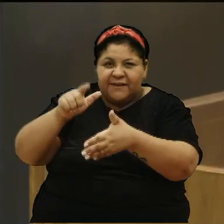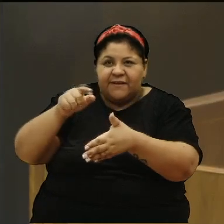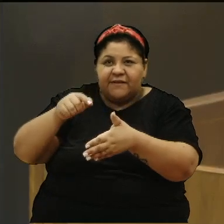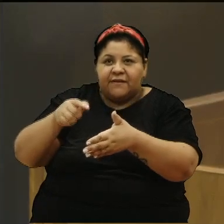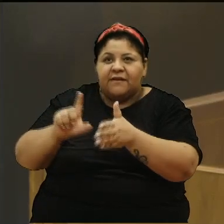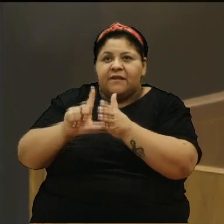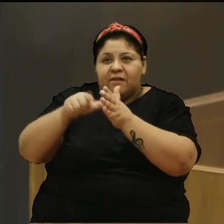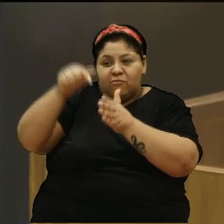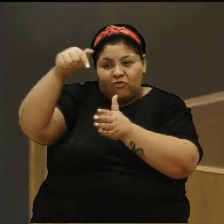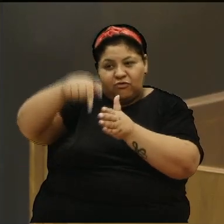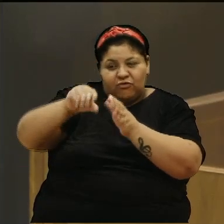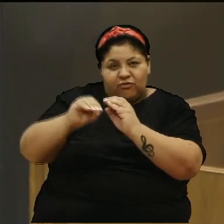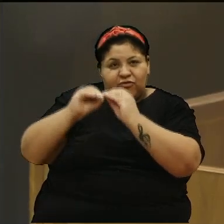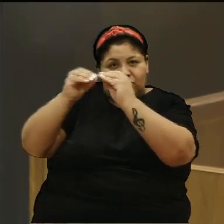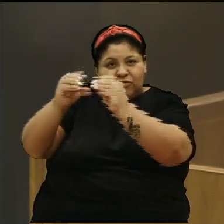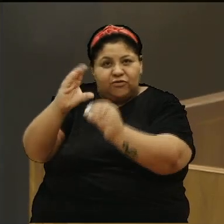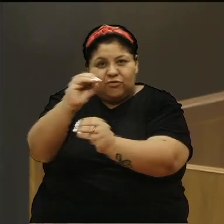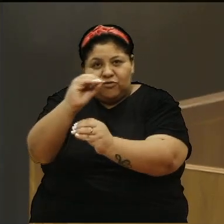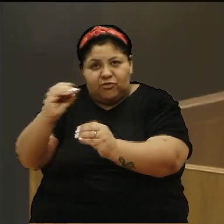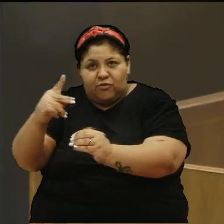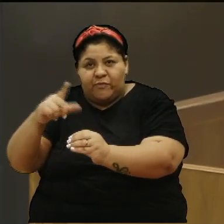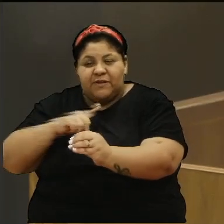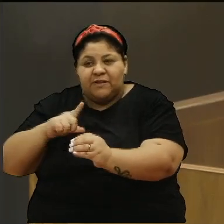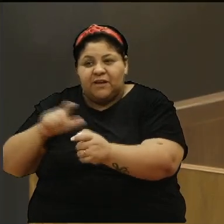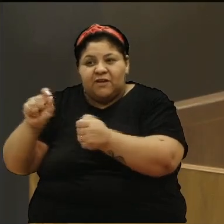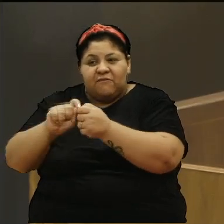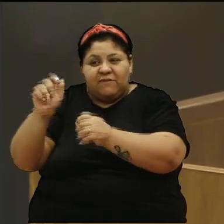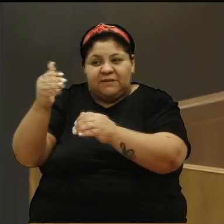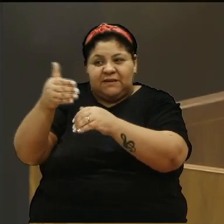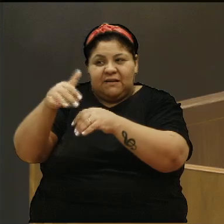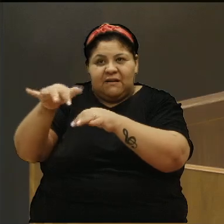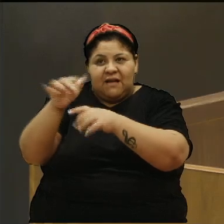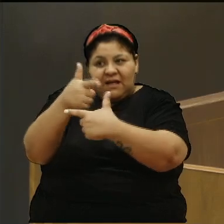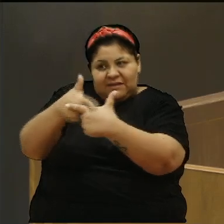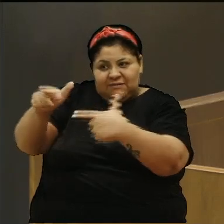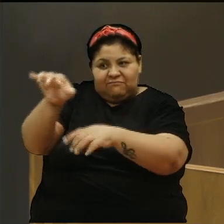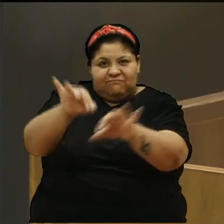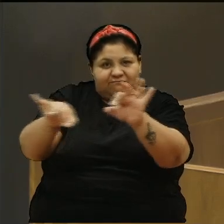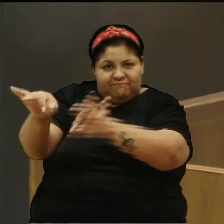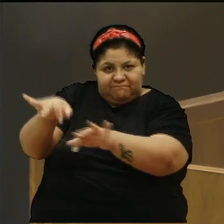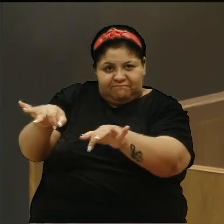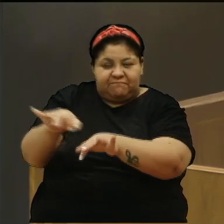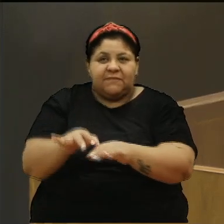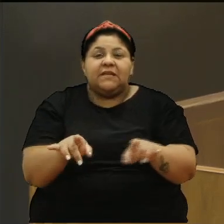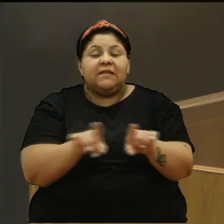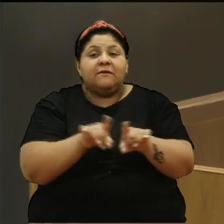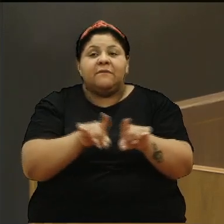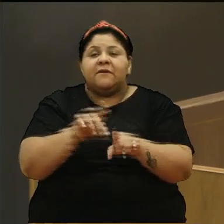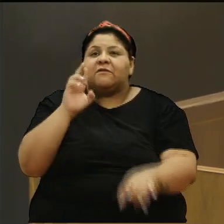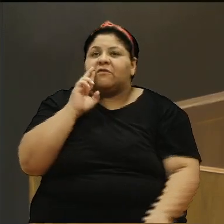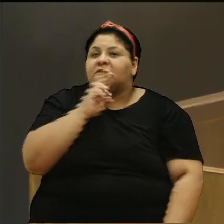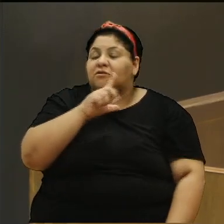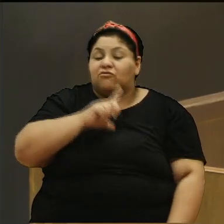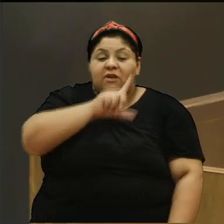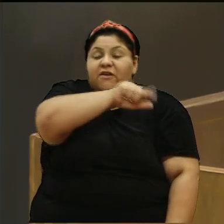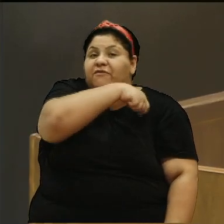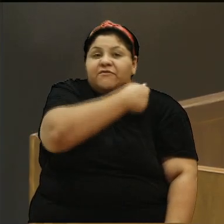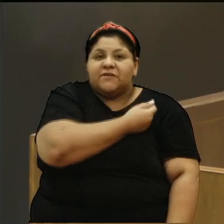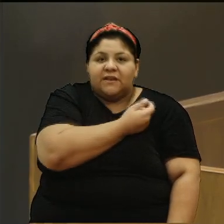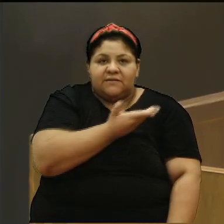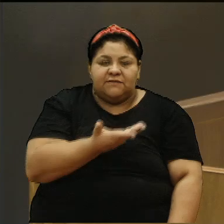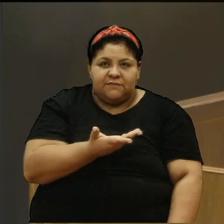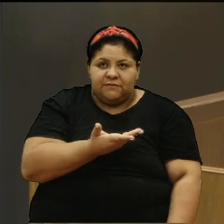vai lá para a cooperativa e a gente tem que fazer a triagem disso. Além do mais, os restaurantes da cidade não têm fiscalização em